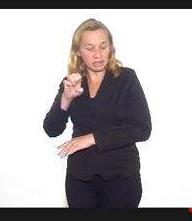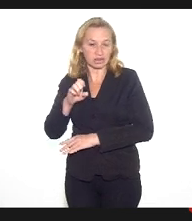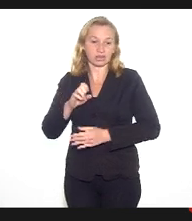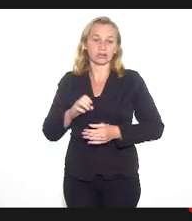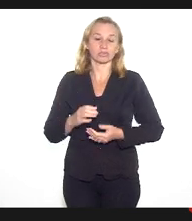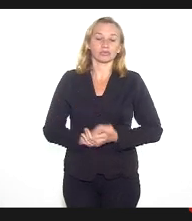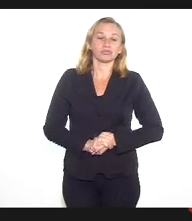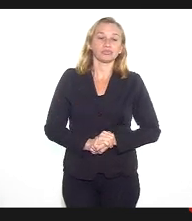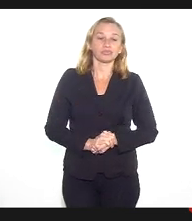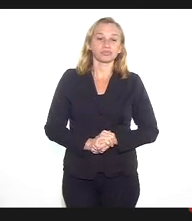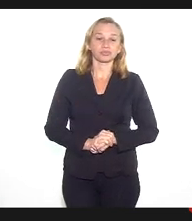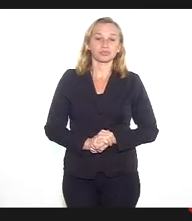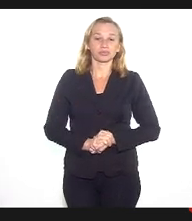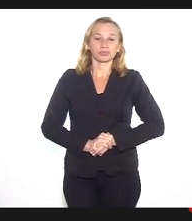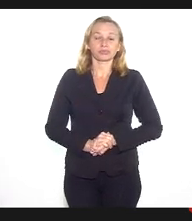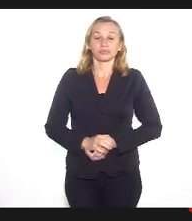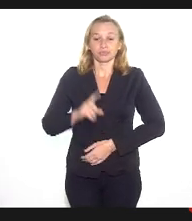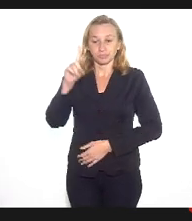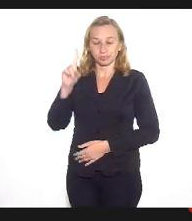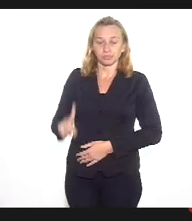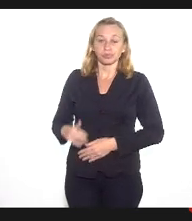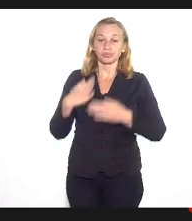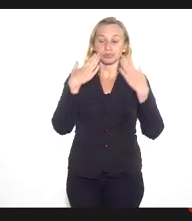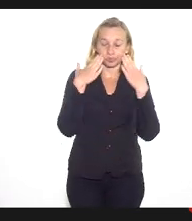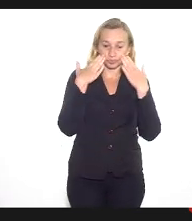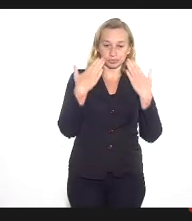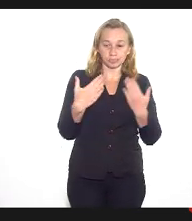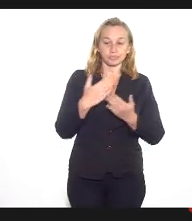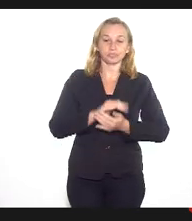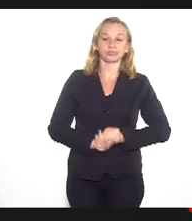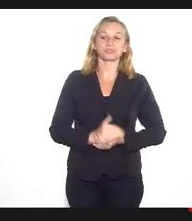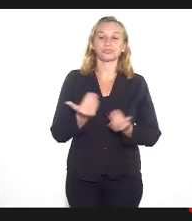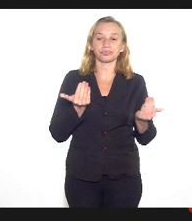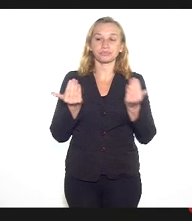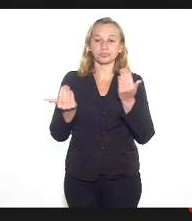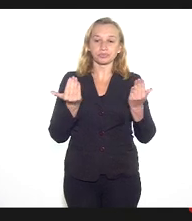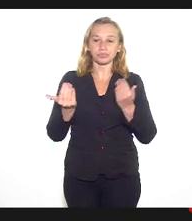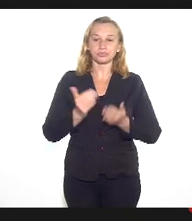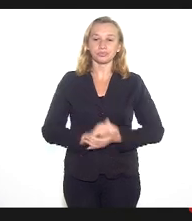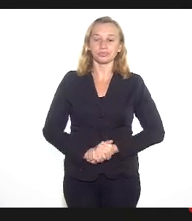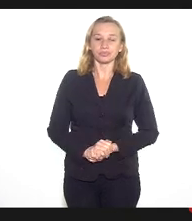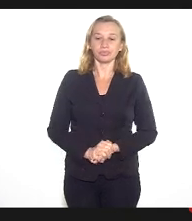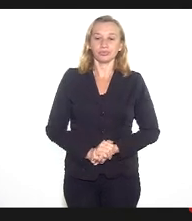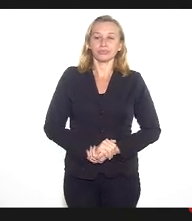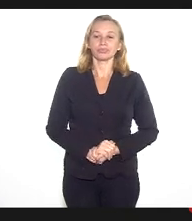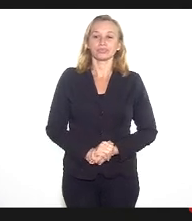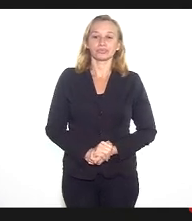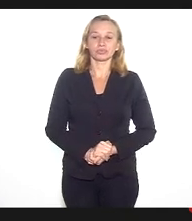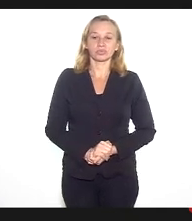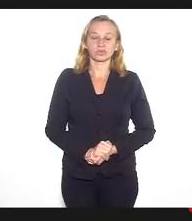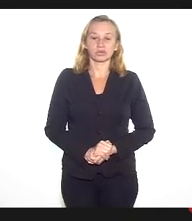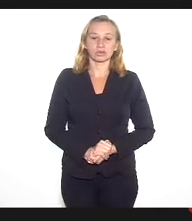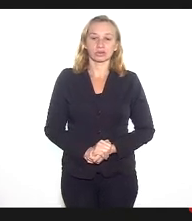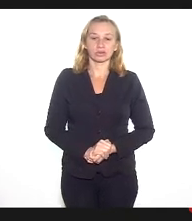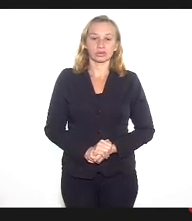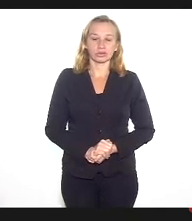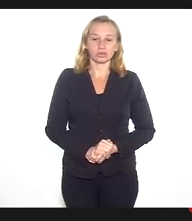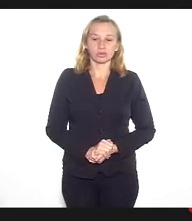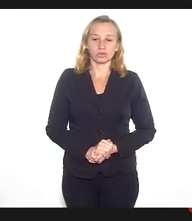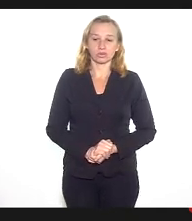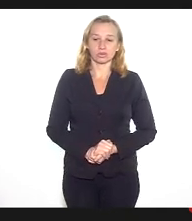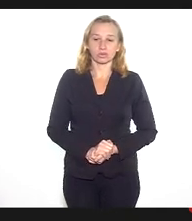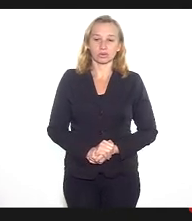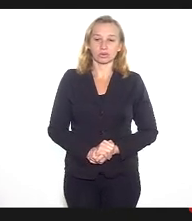A escala direita, ela representa a comparação do retorno esperado